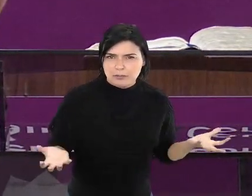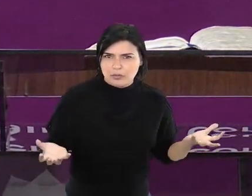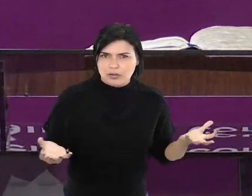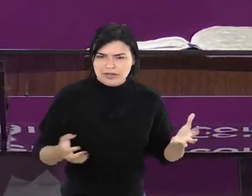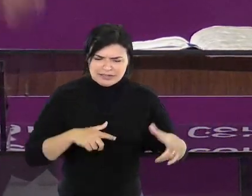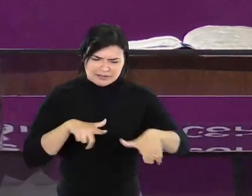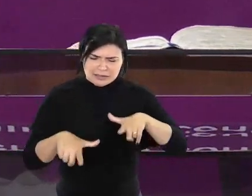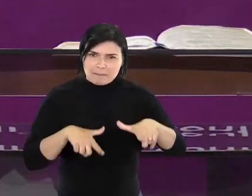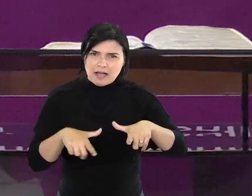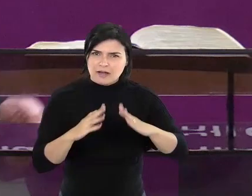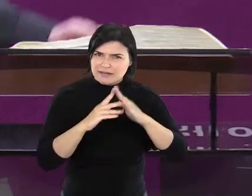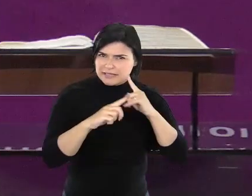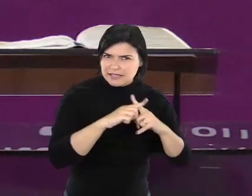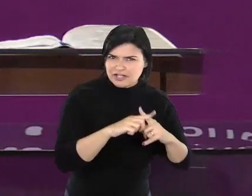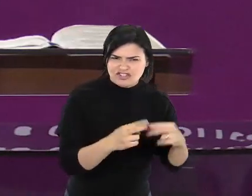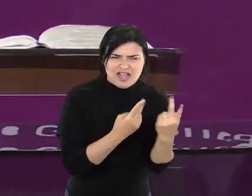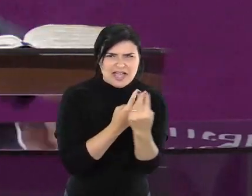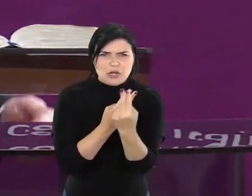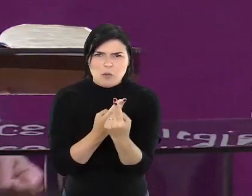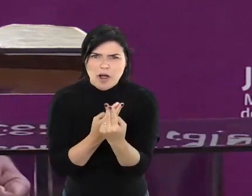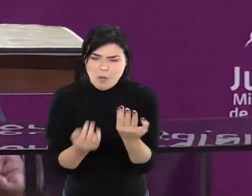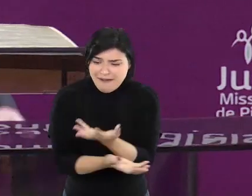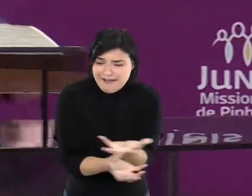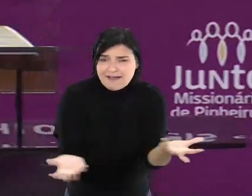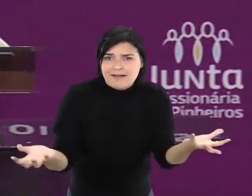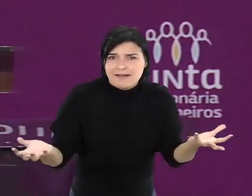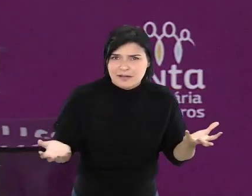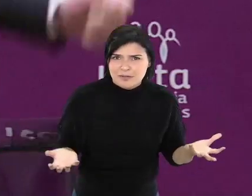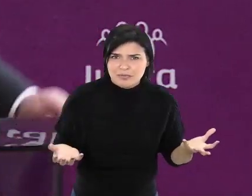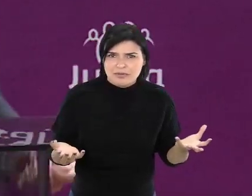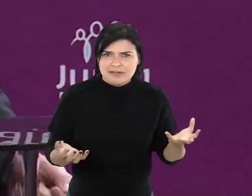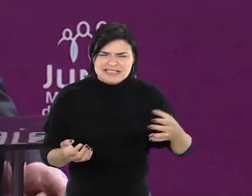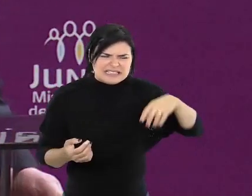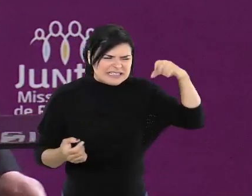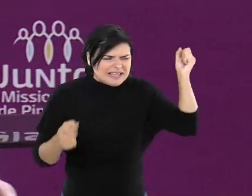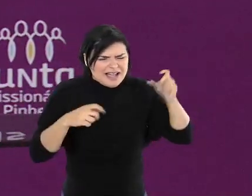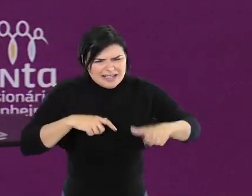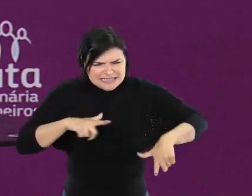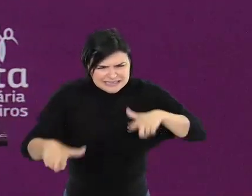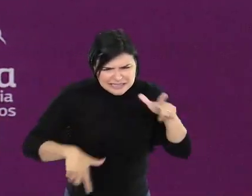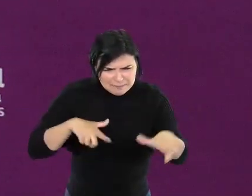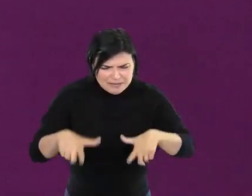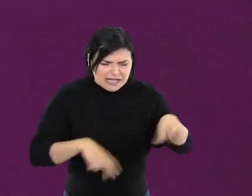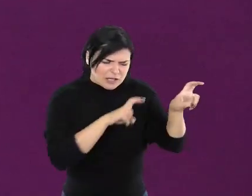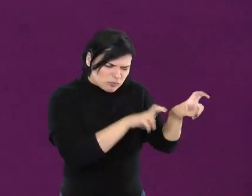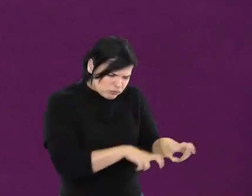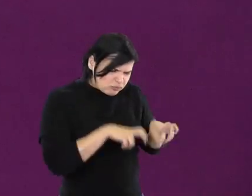é um trabalho árduo é um trabalho extenuante é um trabalho de só a Sol